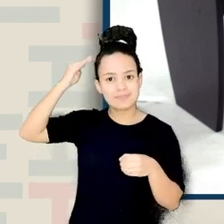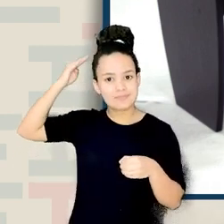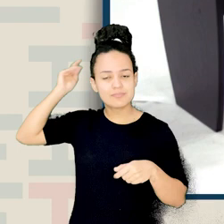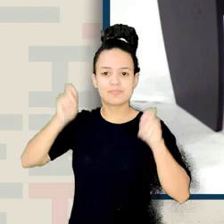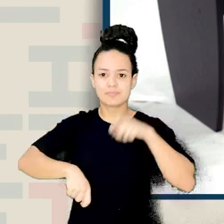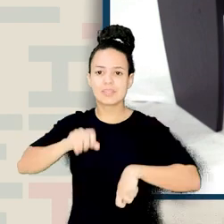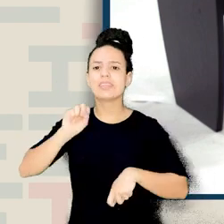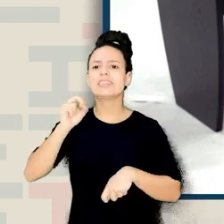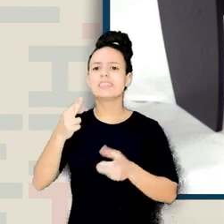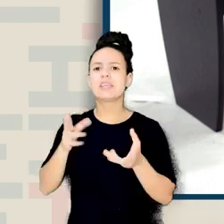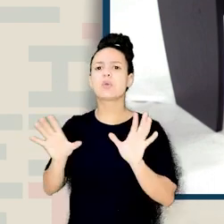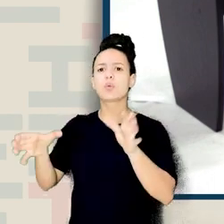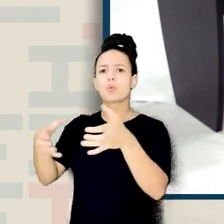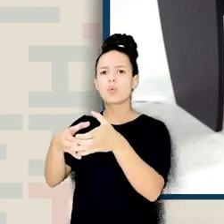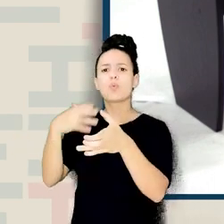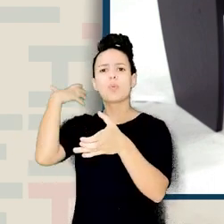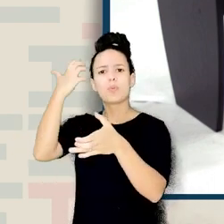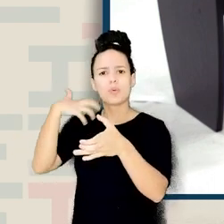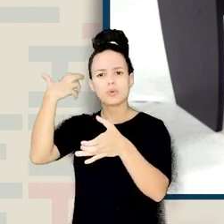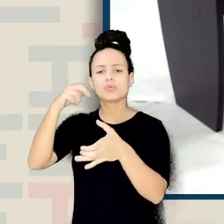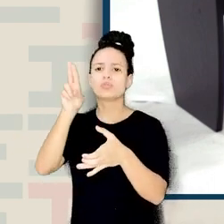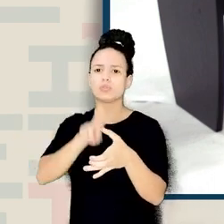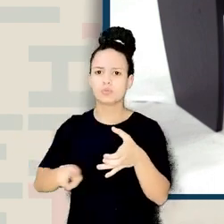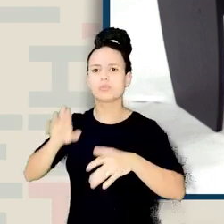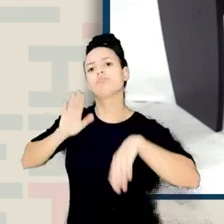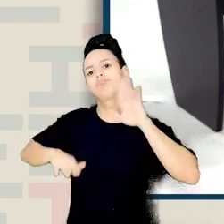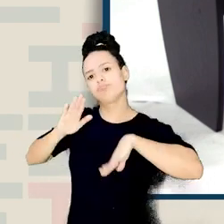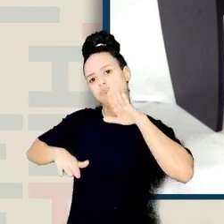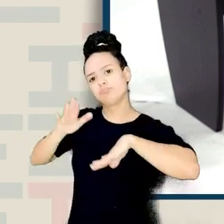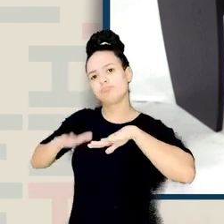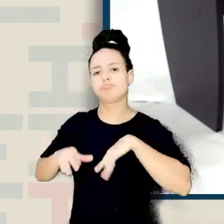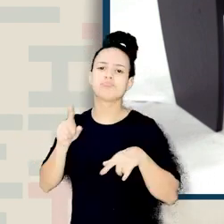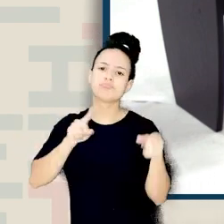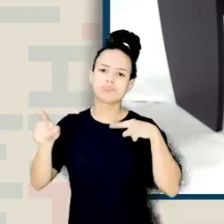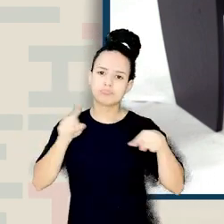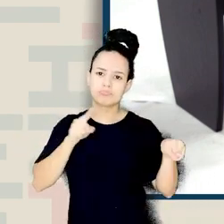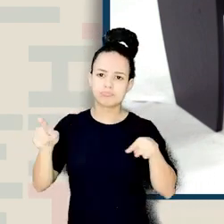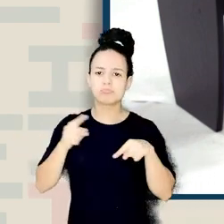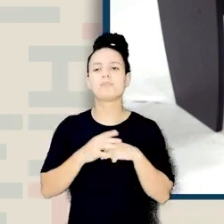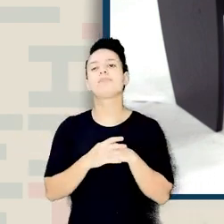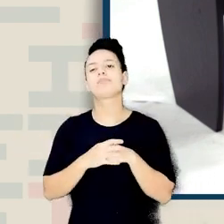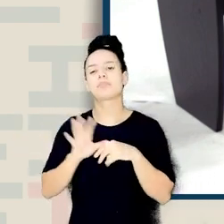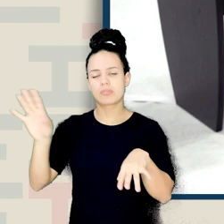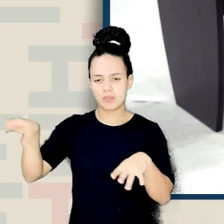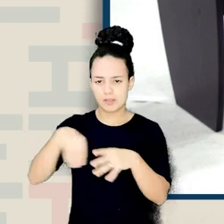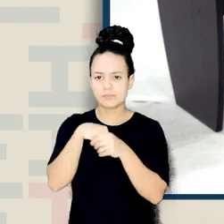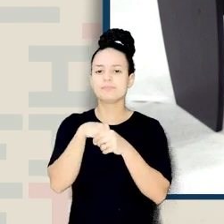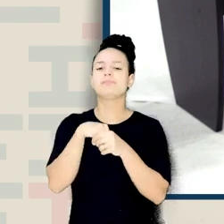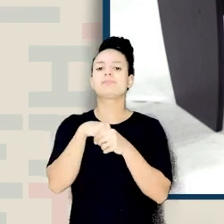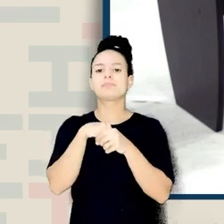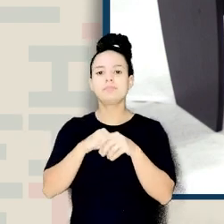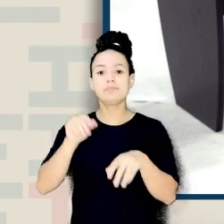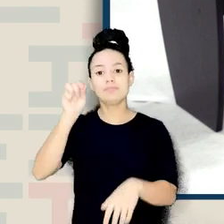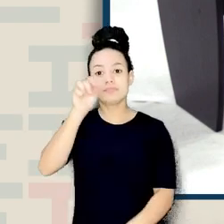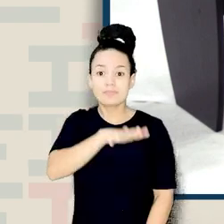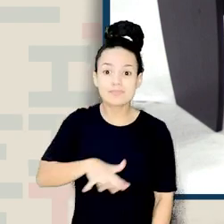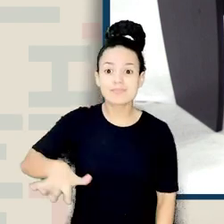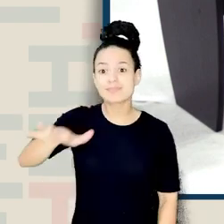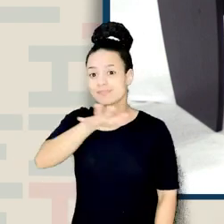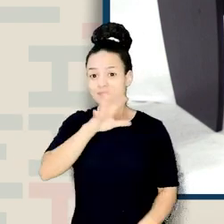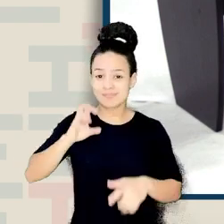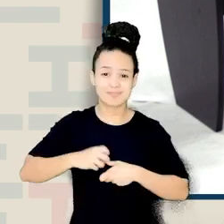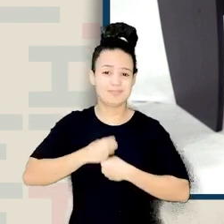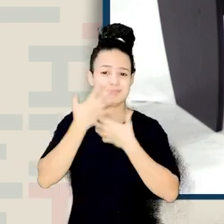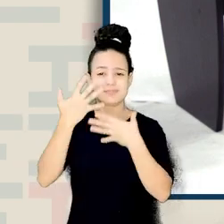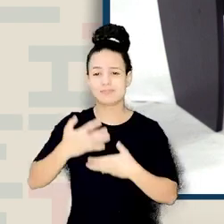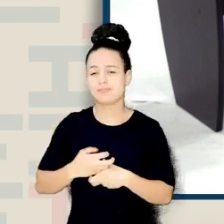nós vamos aí trabalhar com os toques usados de mãos. E nessa perspectiva se insere em um universo da poética,